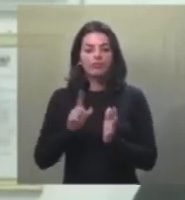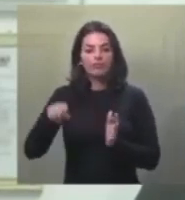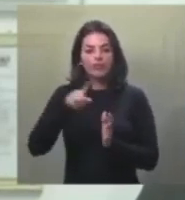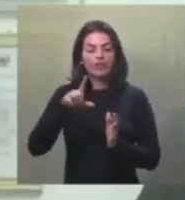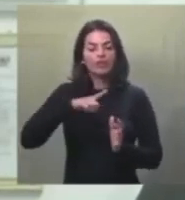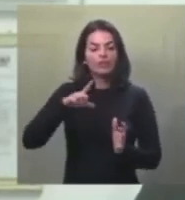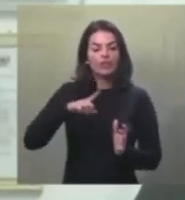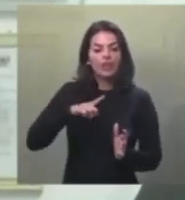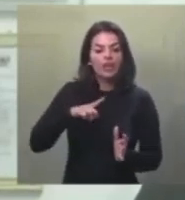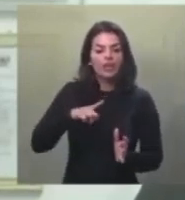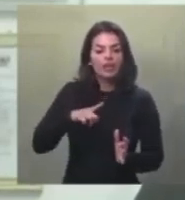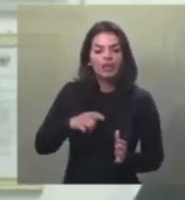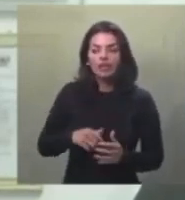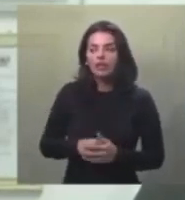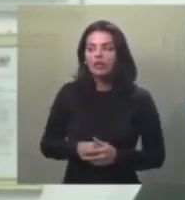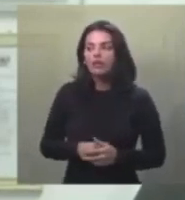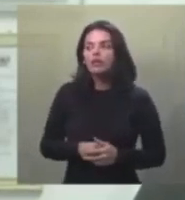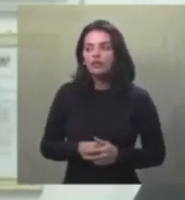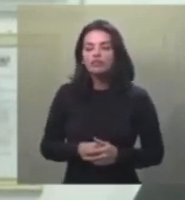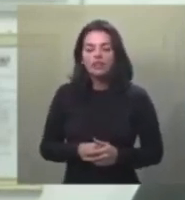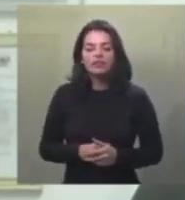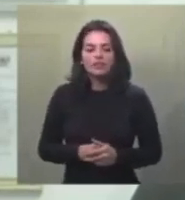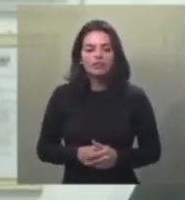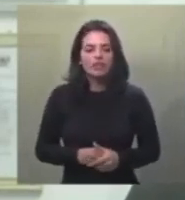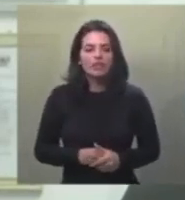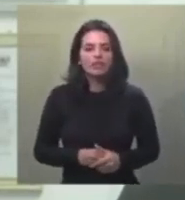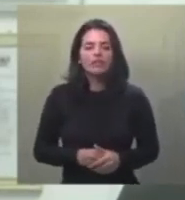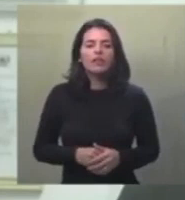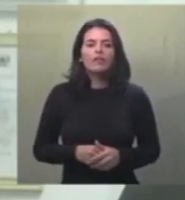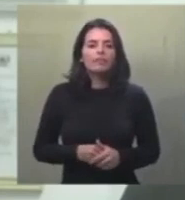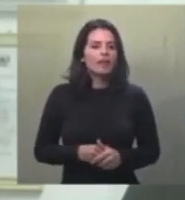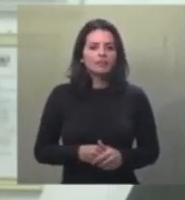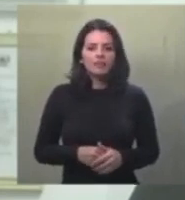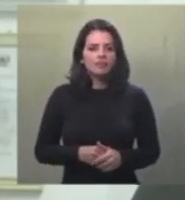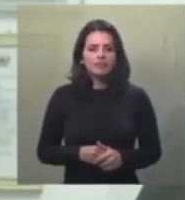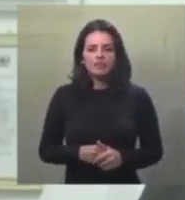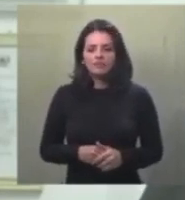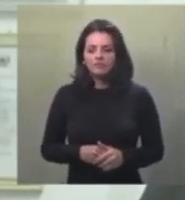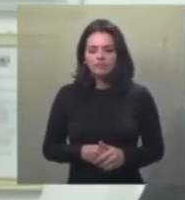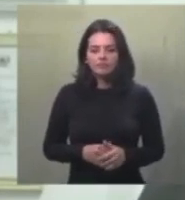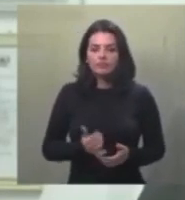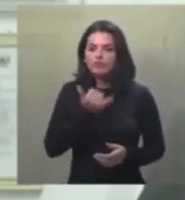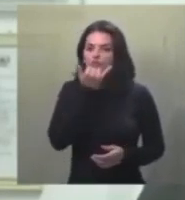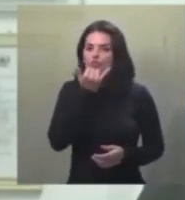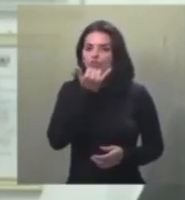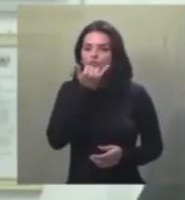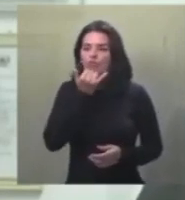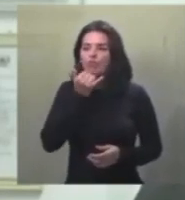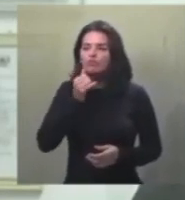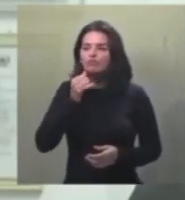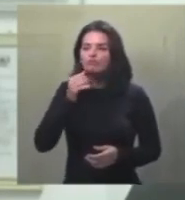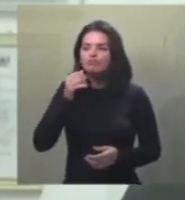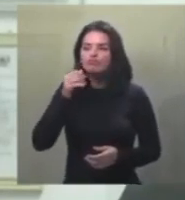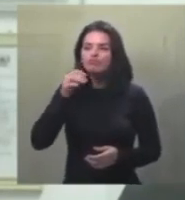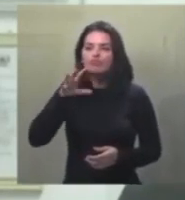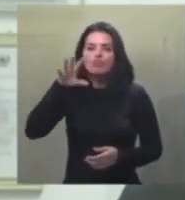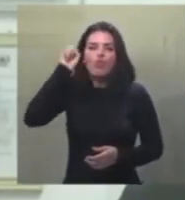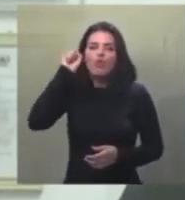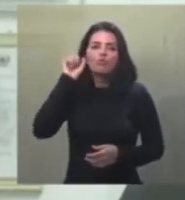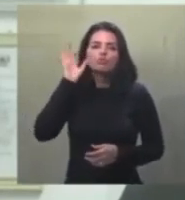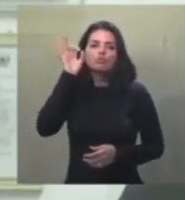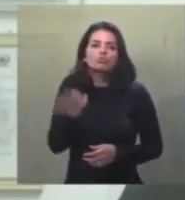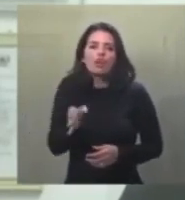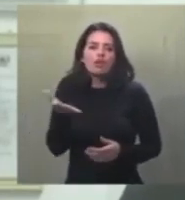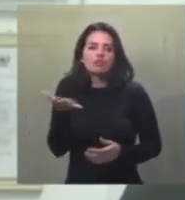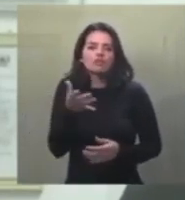nesse texto, que se coloque um reajuste que garanta ao trabalhador brasileiro um aumento real do salário mínimo, como era feito